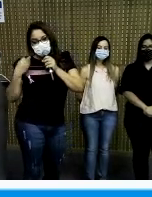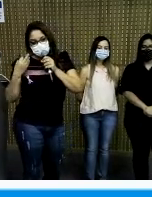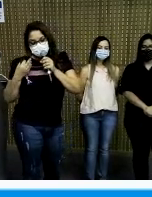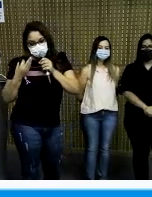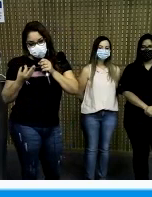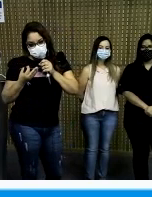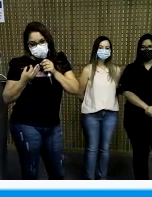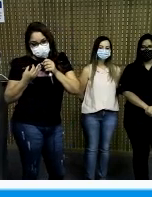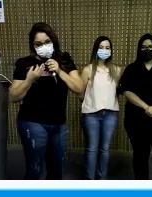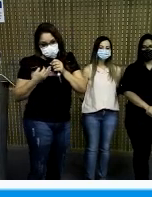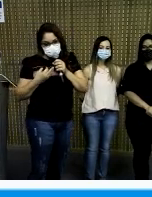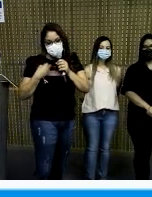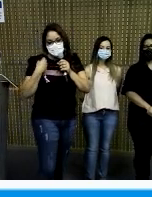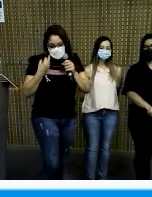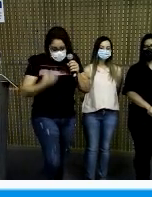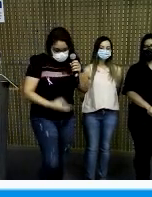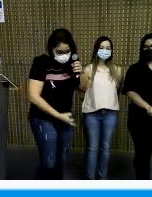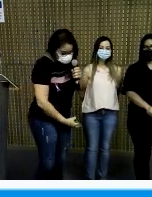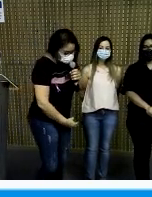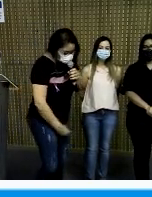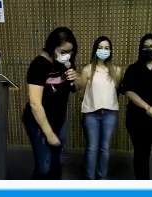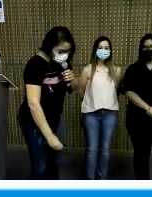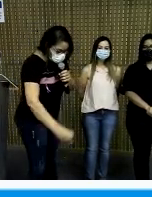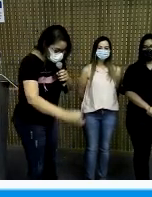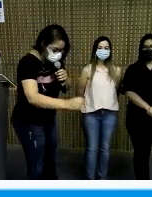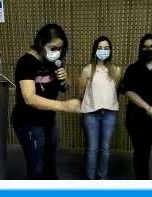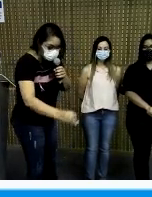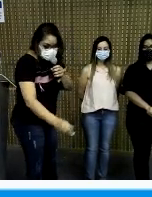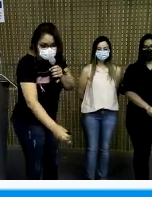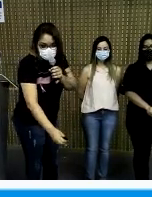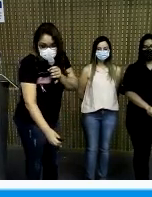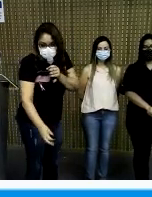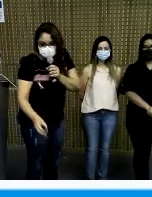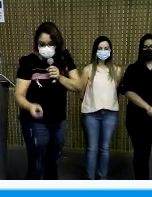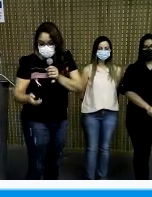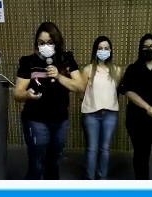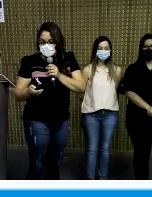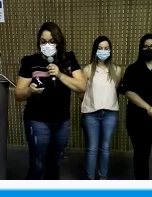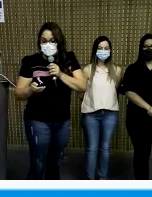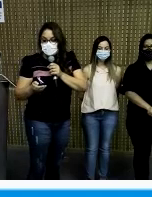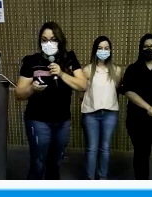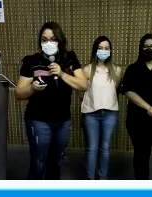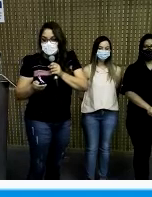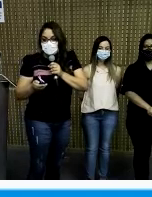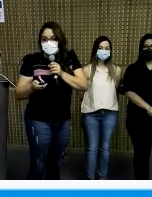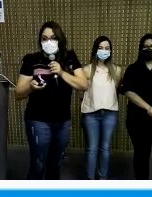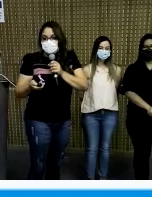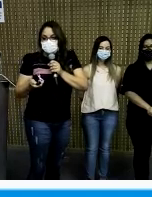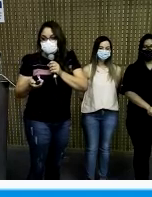né? A Alana sempre atendia a pedido dos agentes comunitários e outros profissionais da equipe.